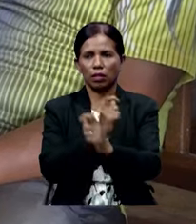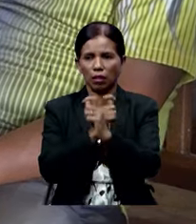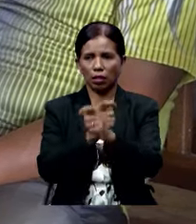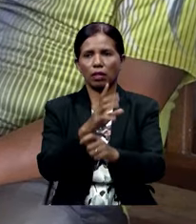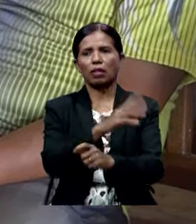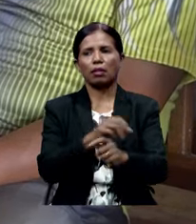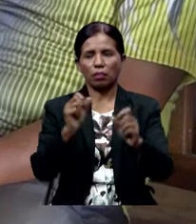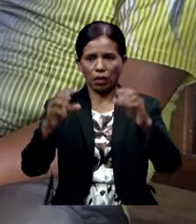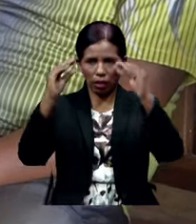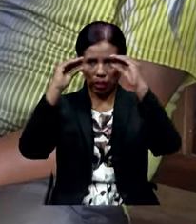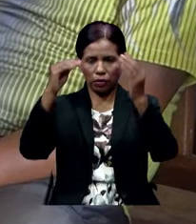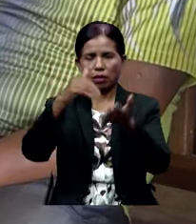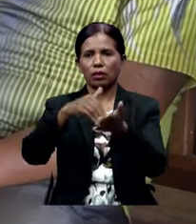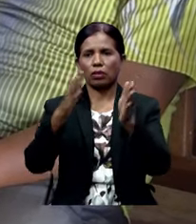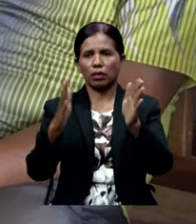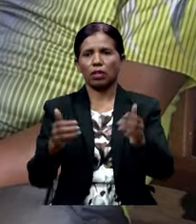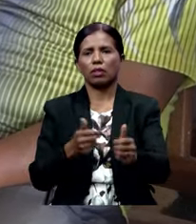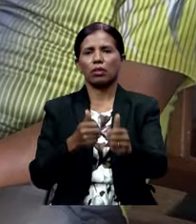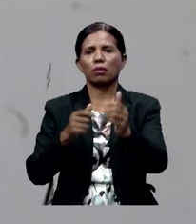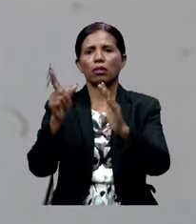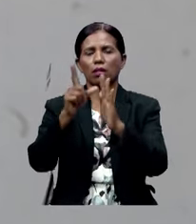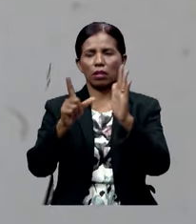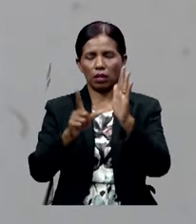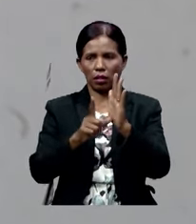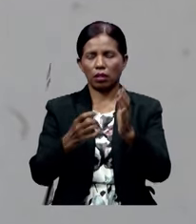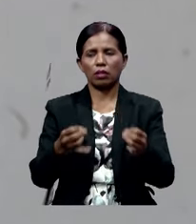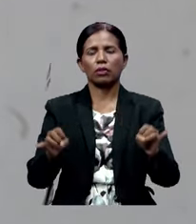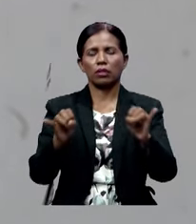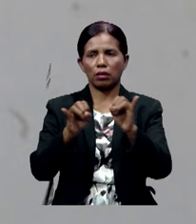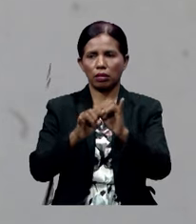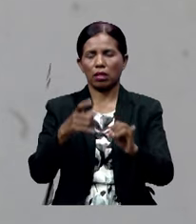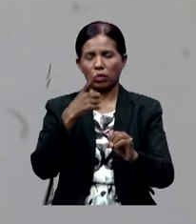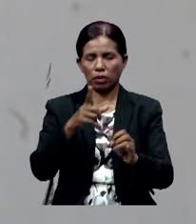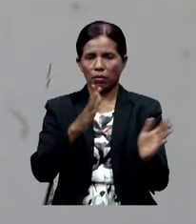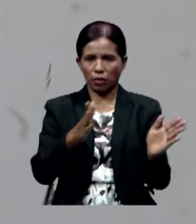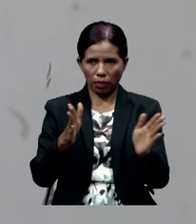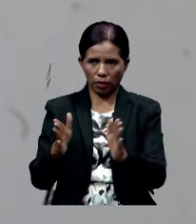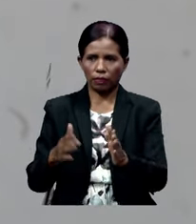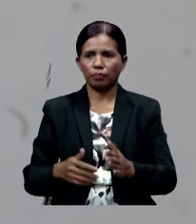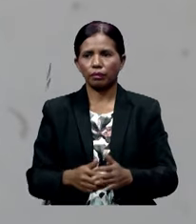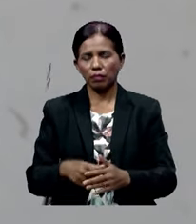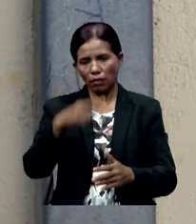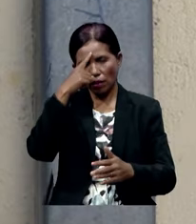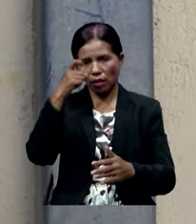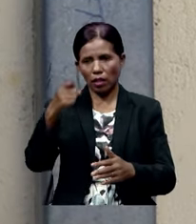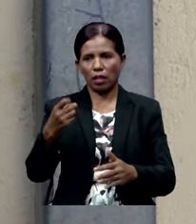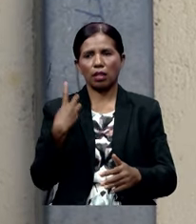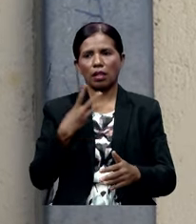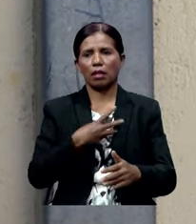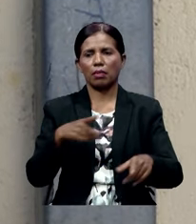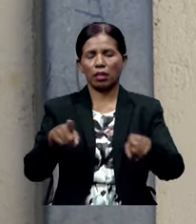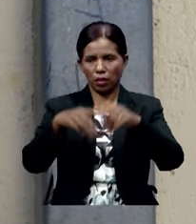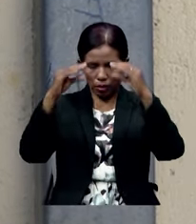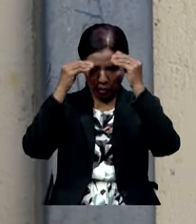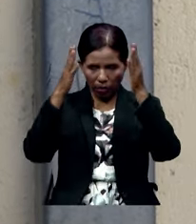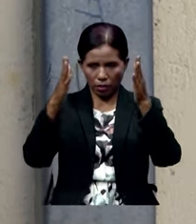ne bele hanor in estudante Sira tuir padrão nebe Instituto Nacional Linguística Preparaona. Tamba durante ne ami ane san professor